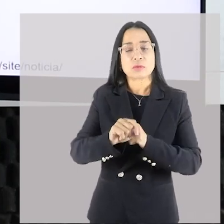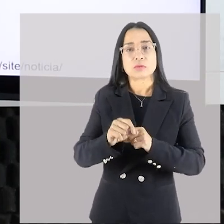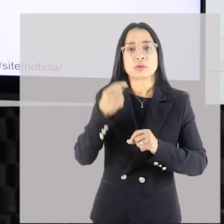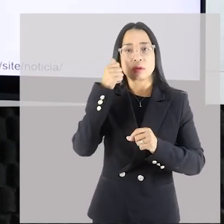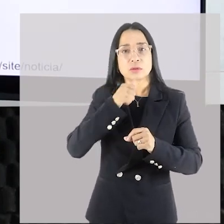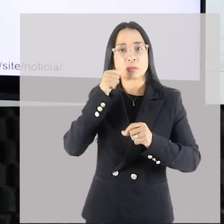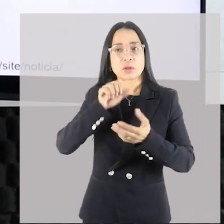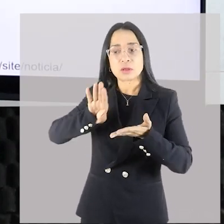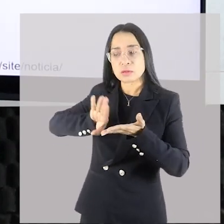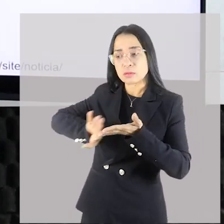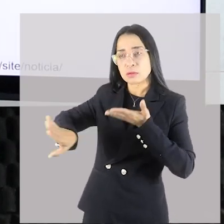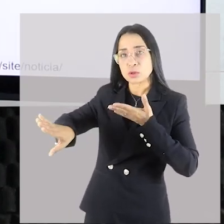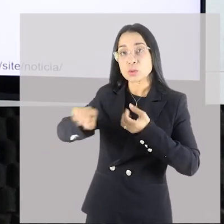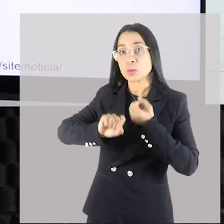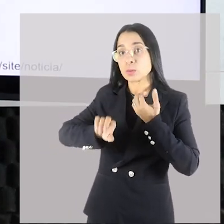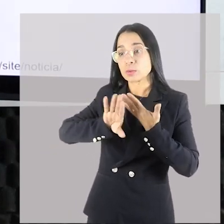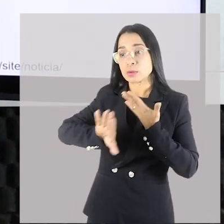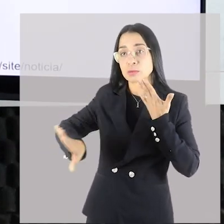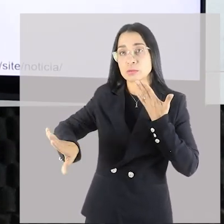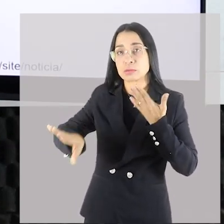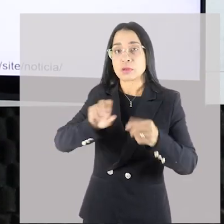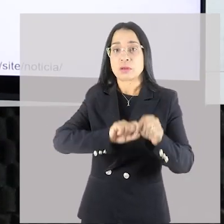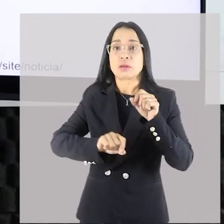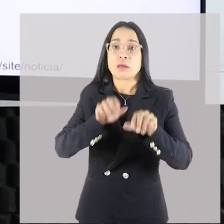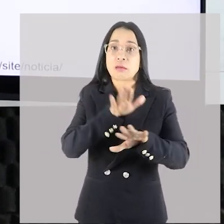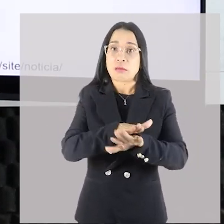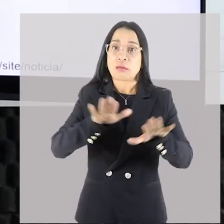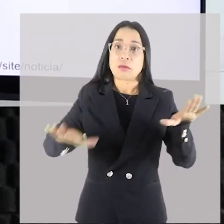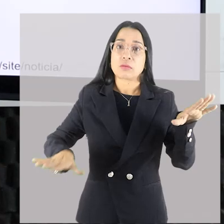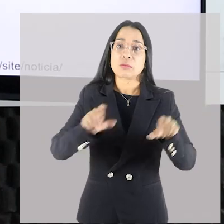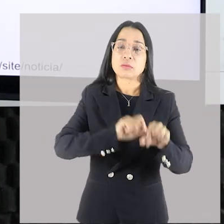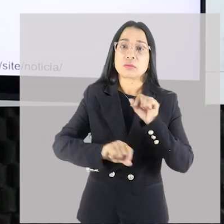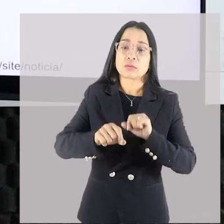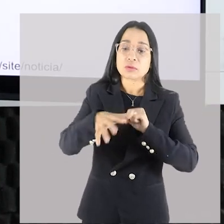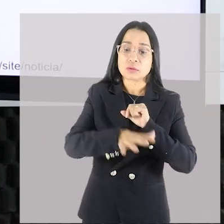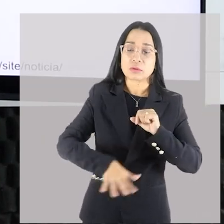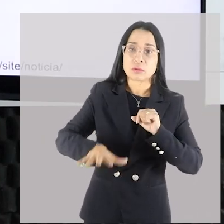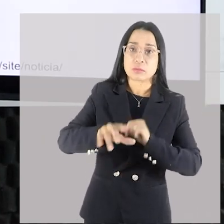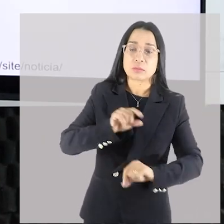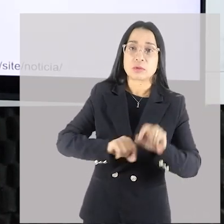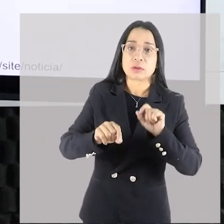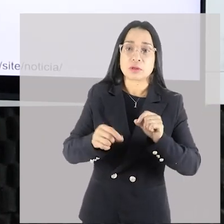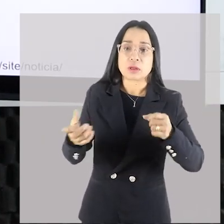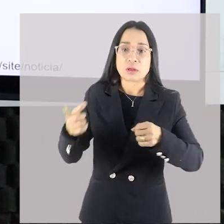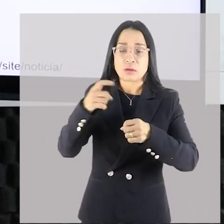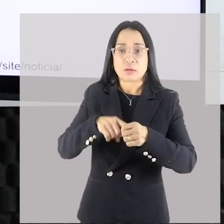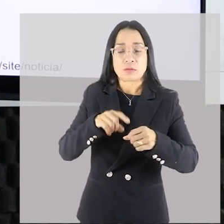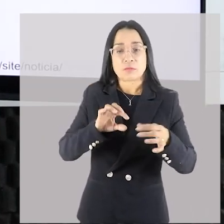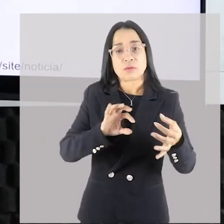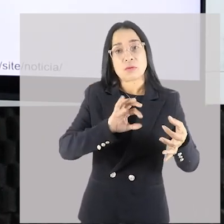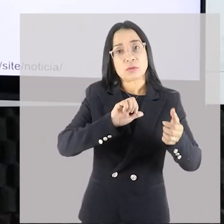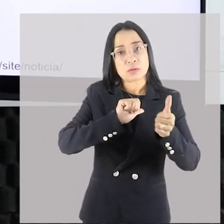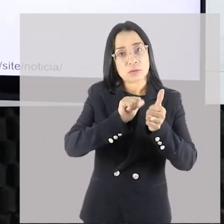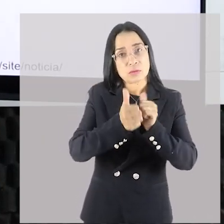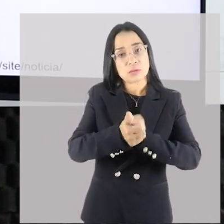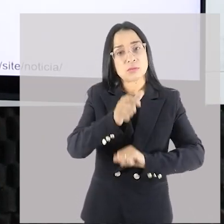são exclusas desses ambientes. Então, na volta dos Jogos, no início dos Jogos